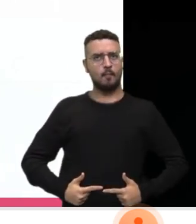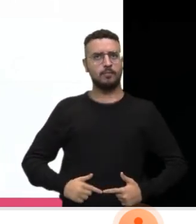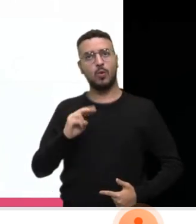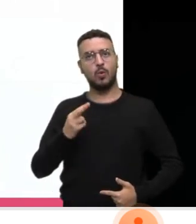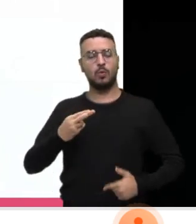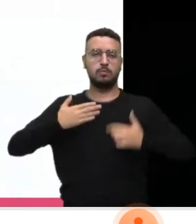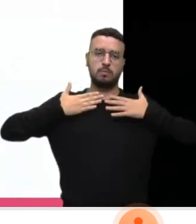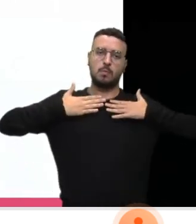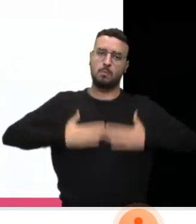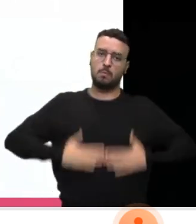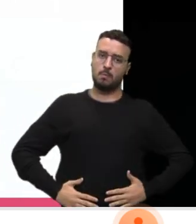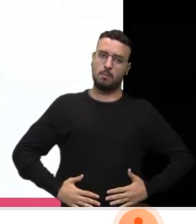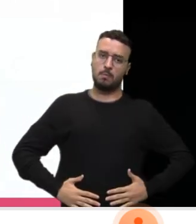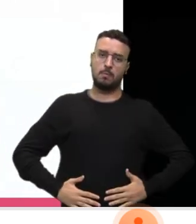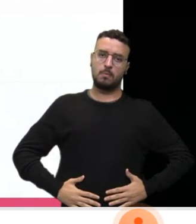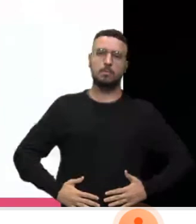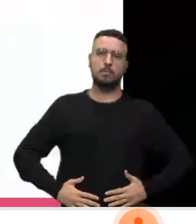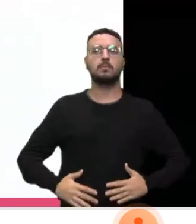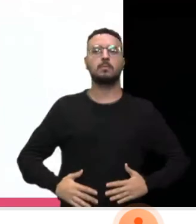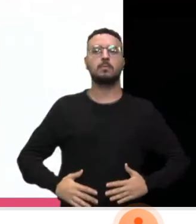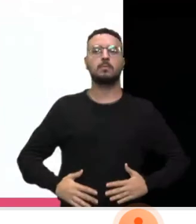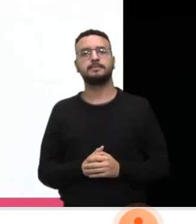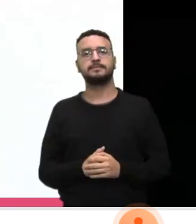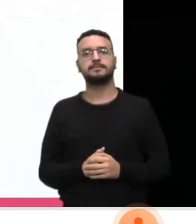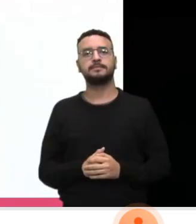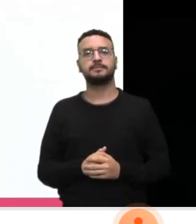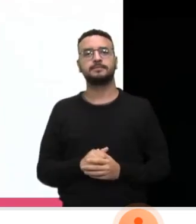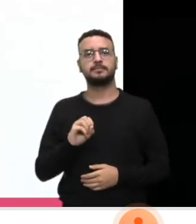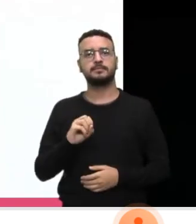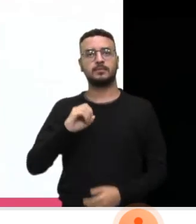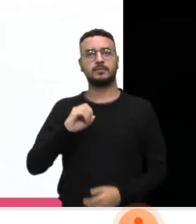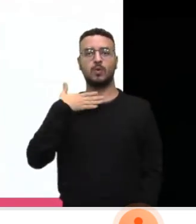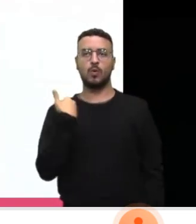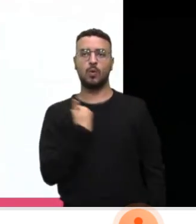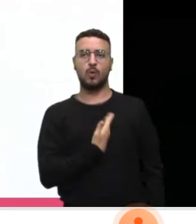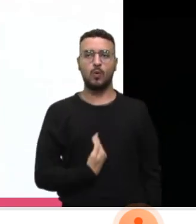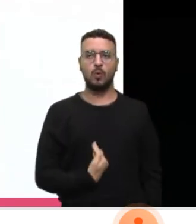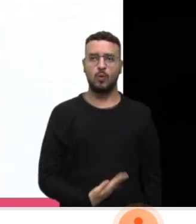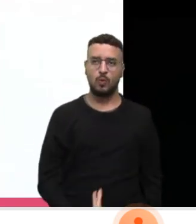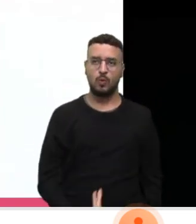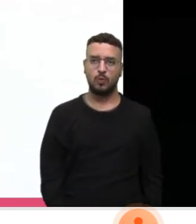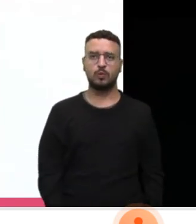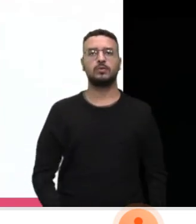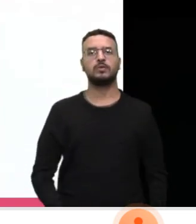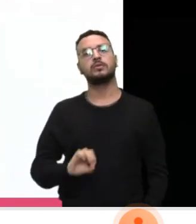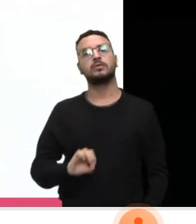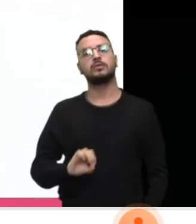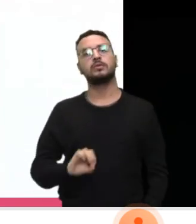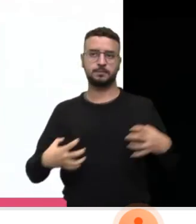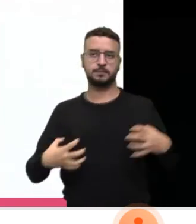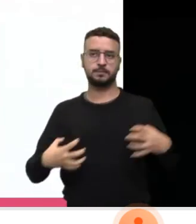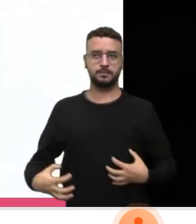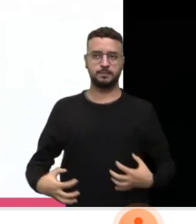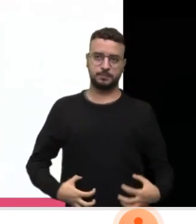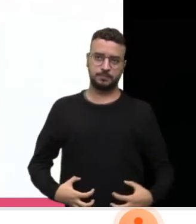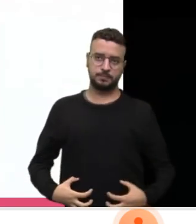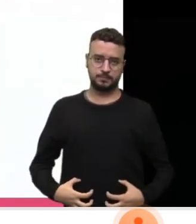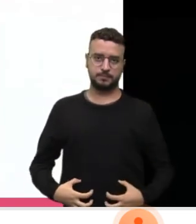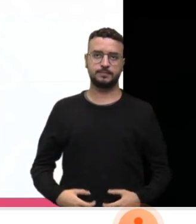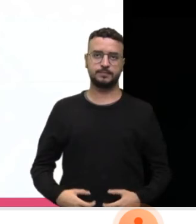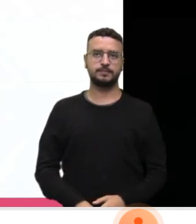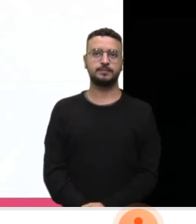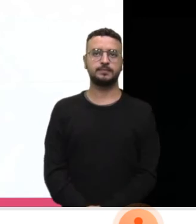essa outra configuração de mãos, ou ondulado e um estampado. O listrado, você